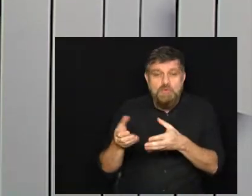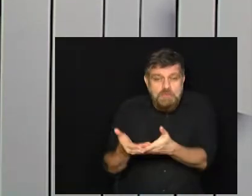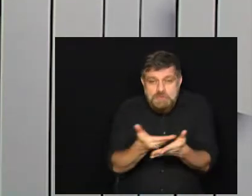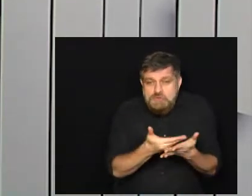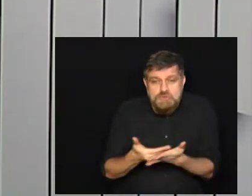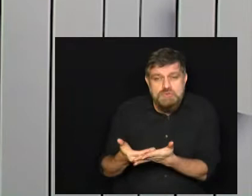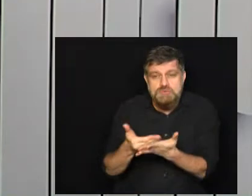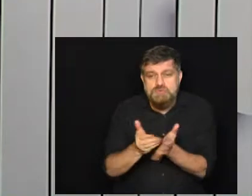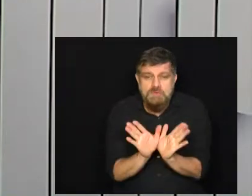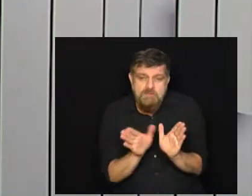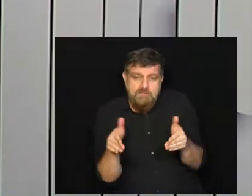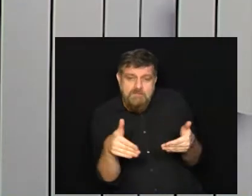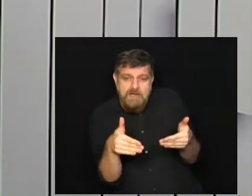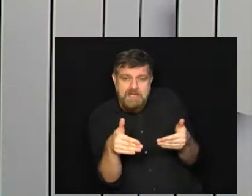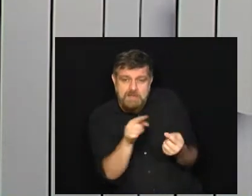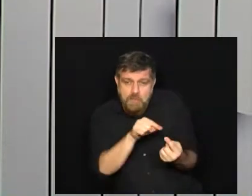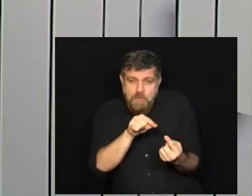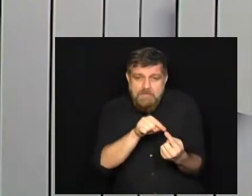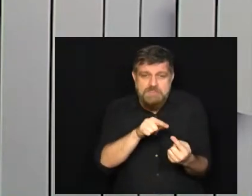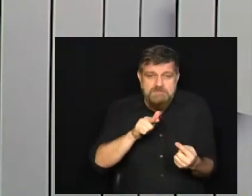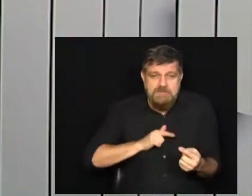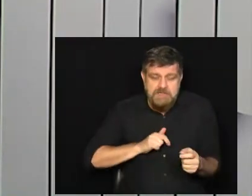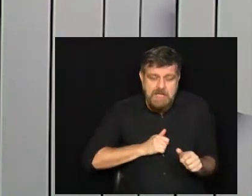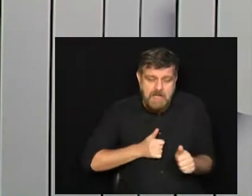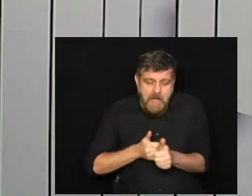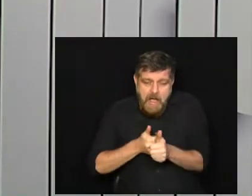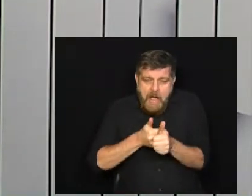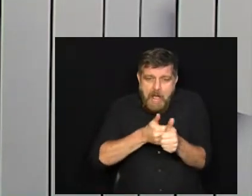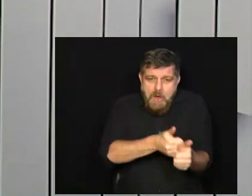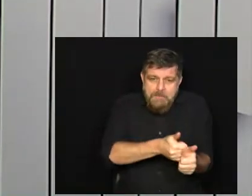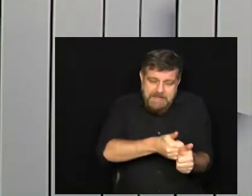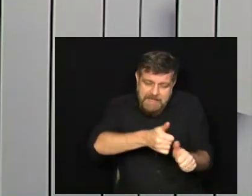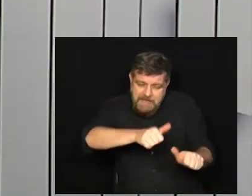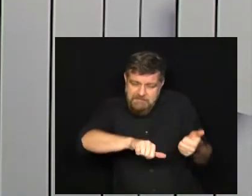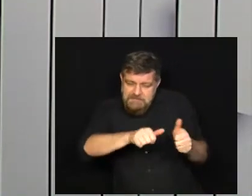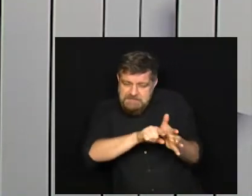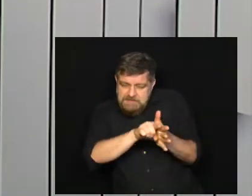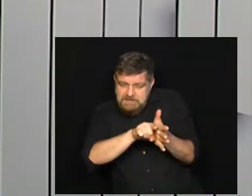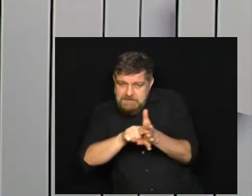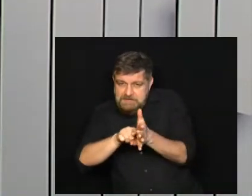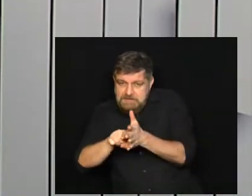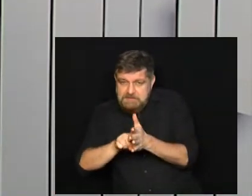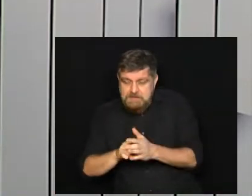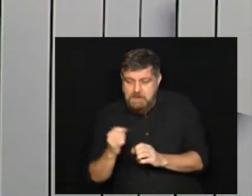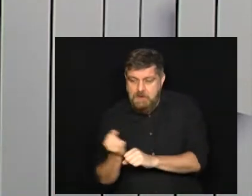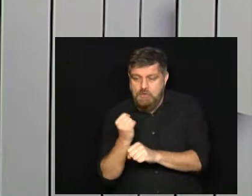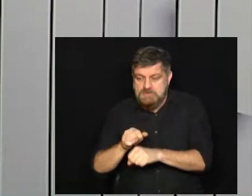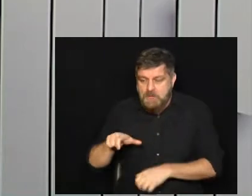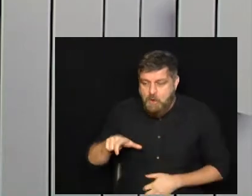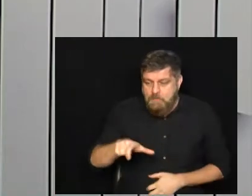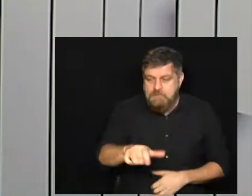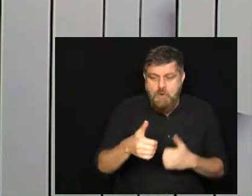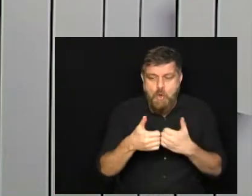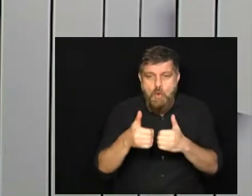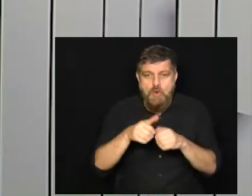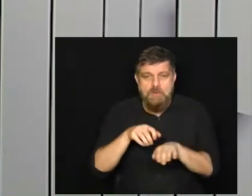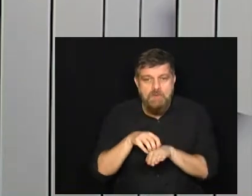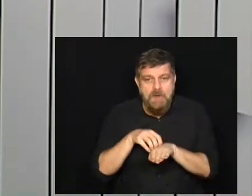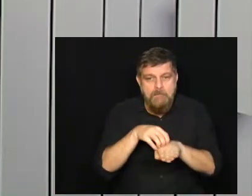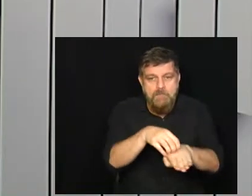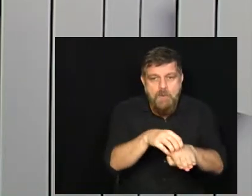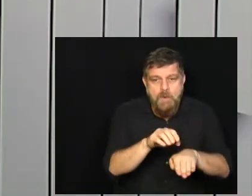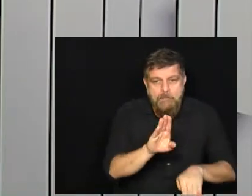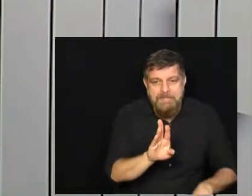de Estudos, com a finalidade de acompanhar e fiscalizar o término das obras do BRT aqui no município